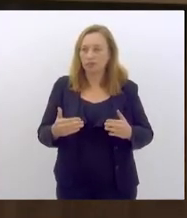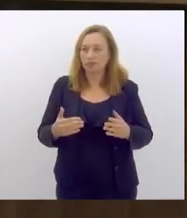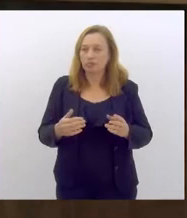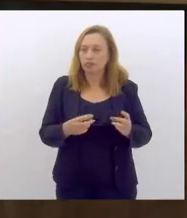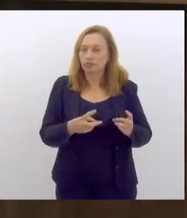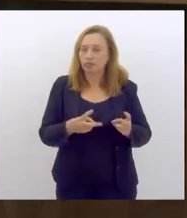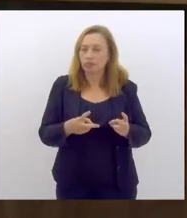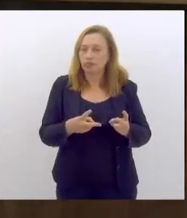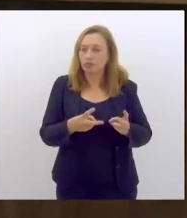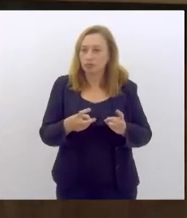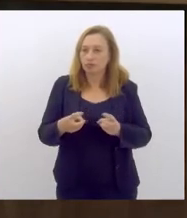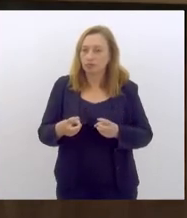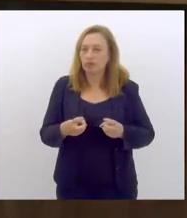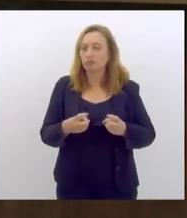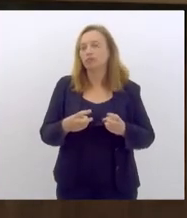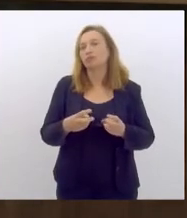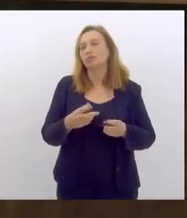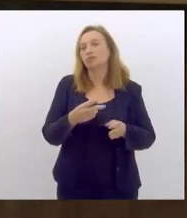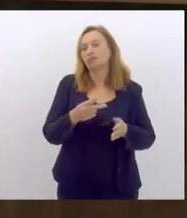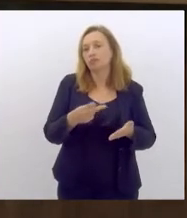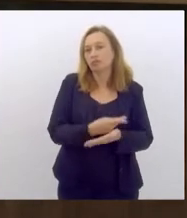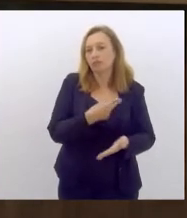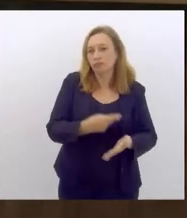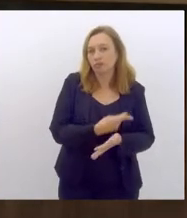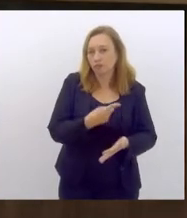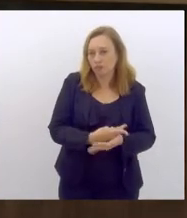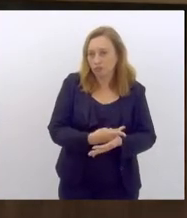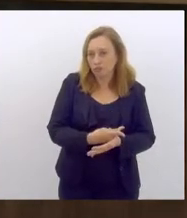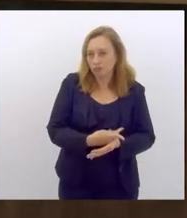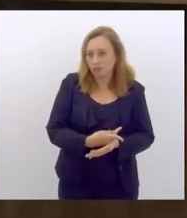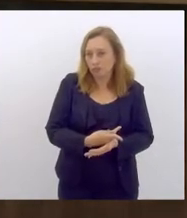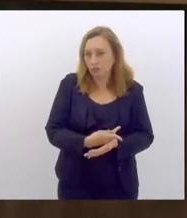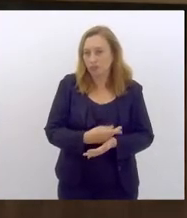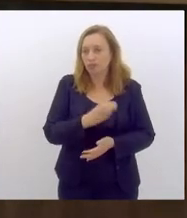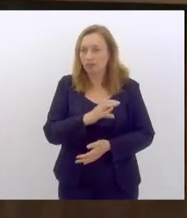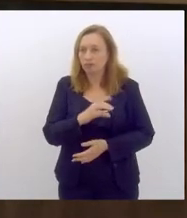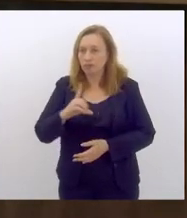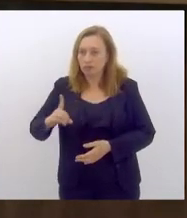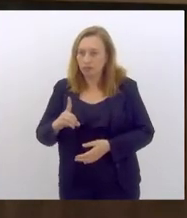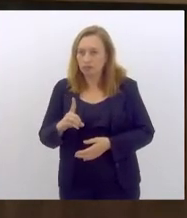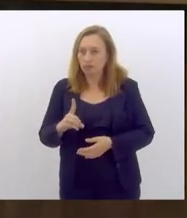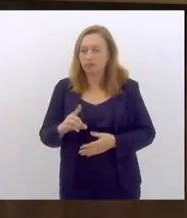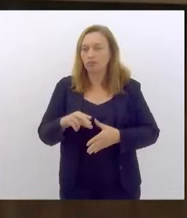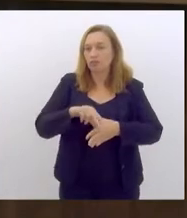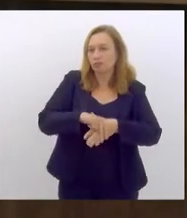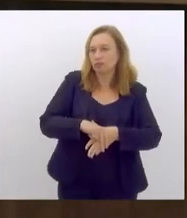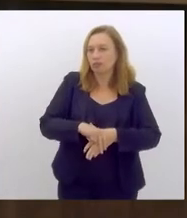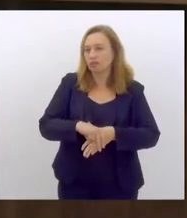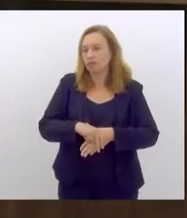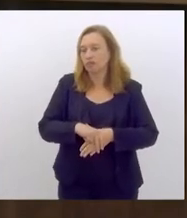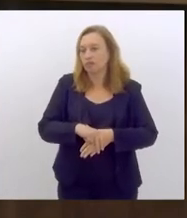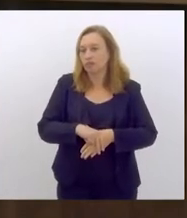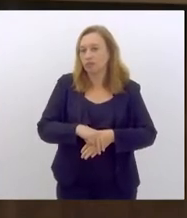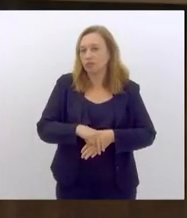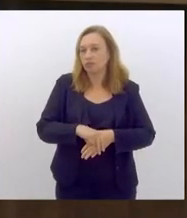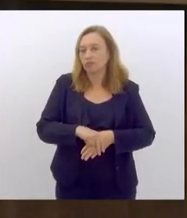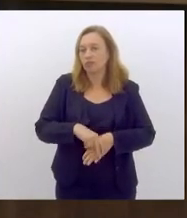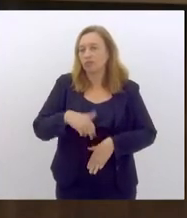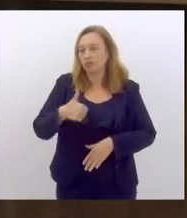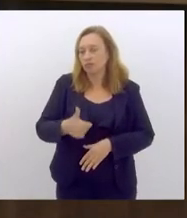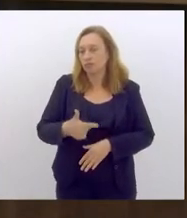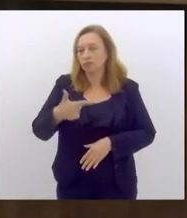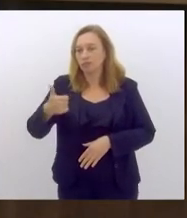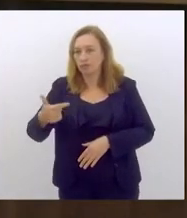de possível prática de condutas descritas nos incisos 12º